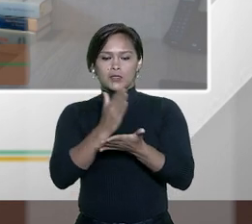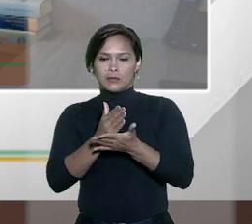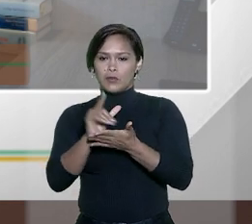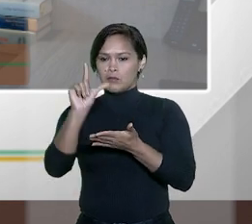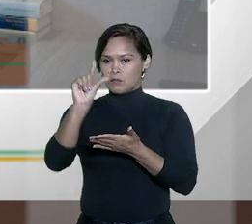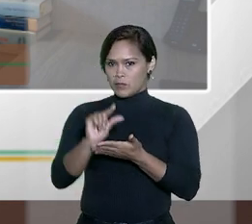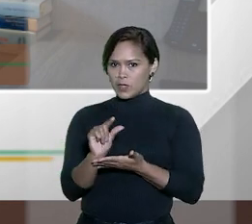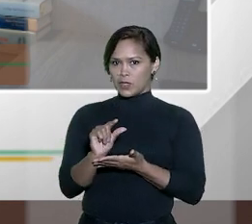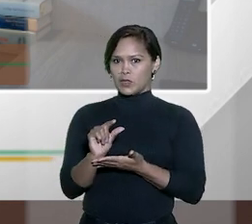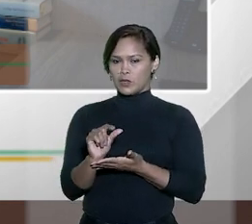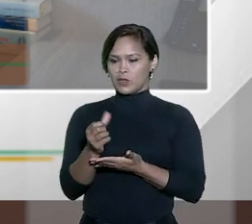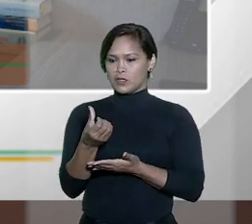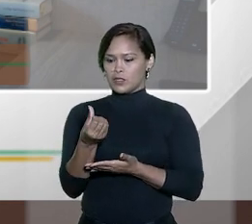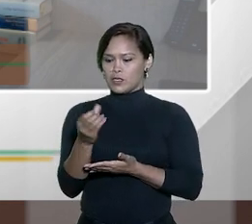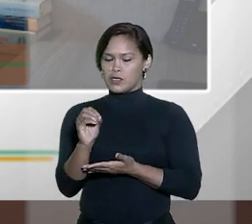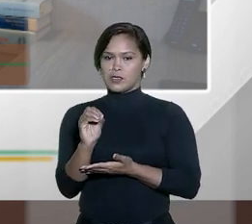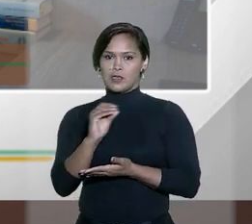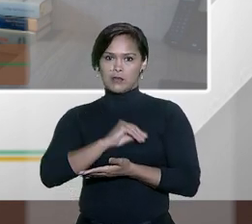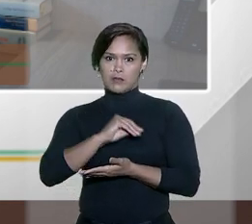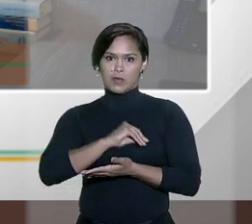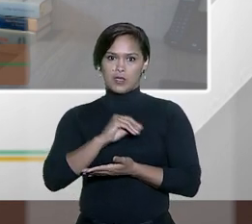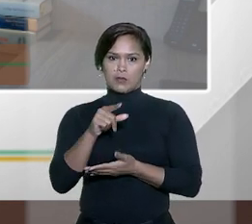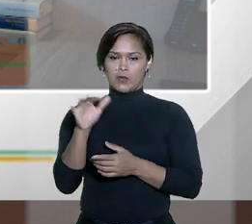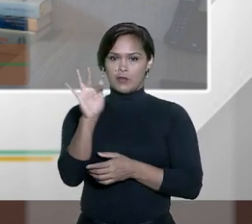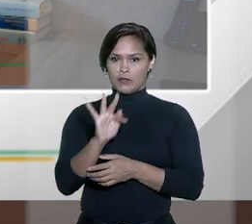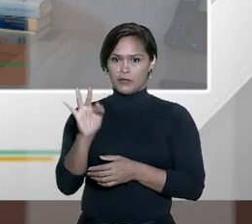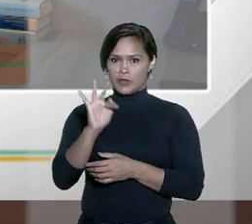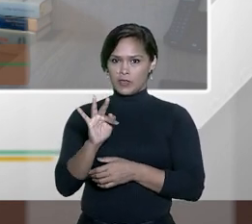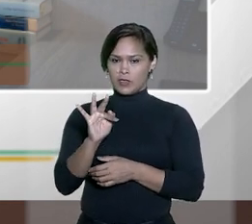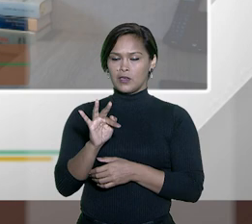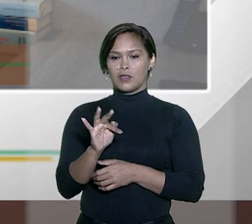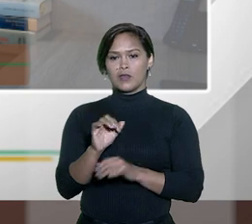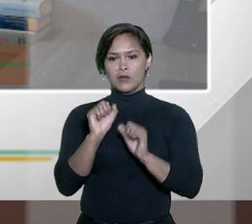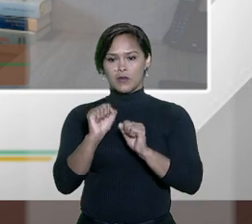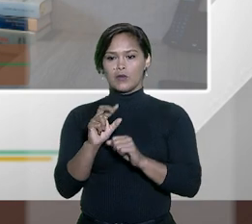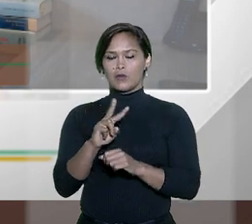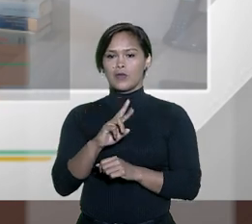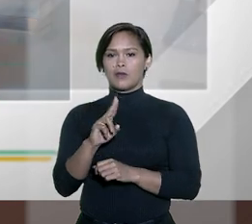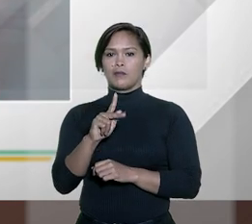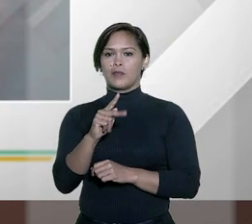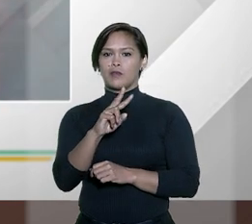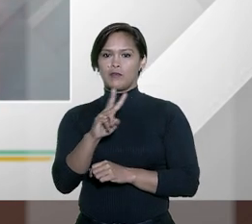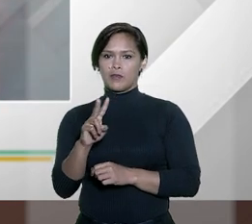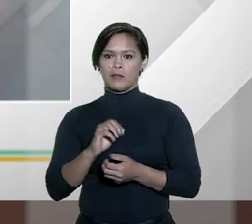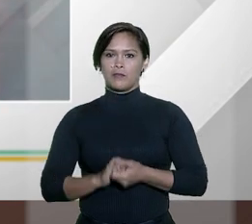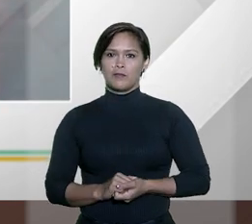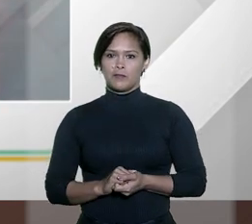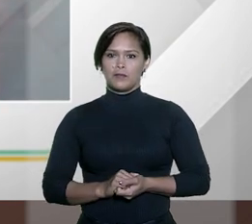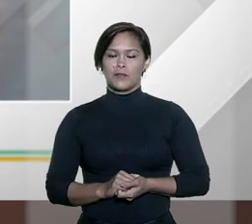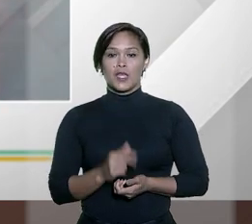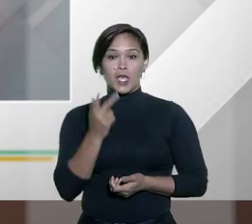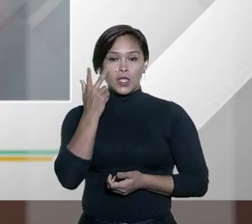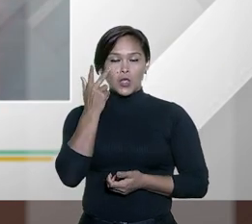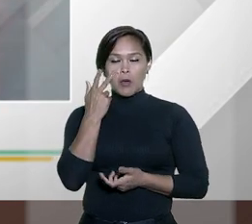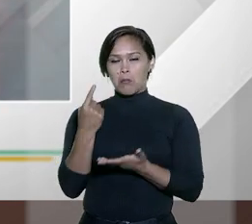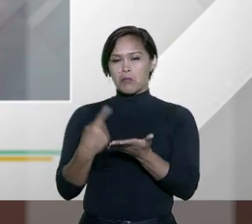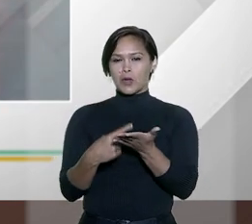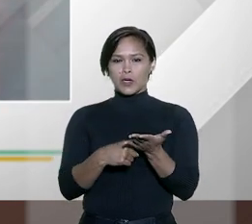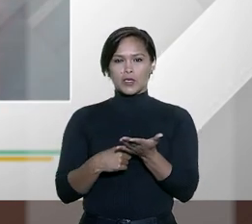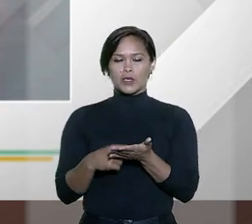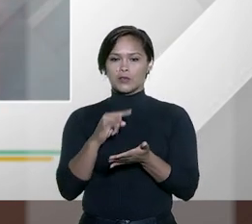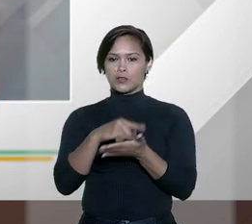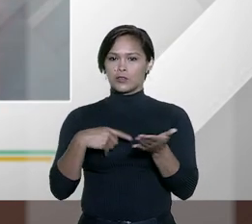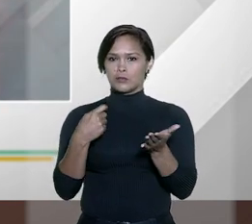for menor do que os 60 salários mínimos na esfera federal, será então um RPV. Bom, é comum a negociação